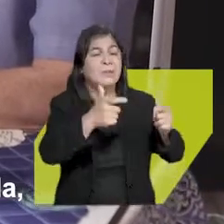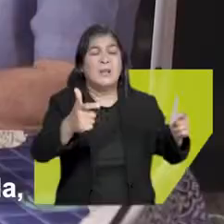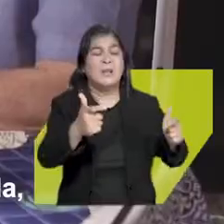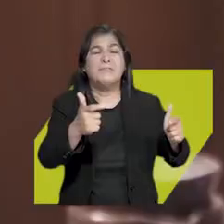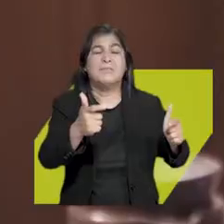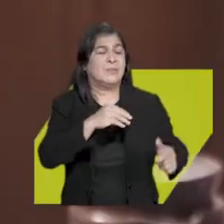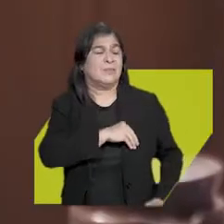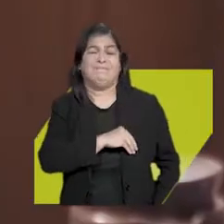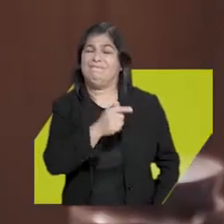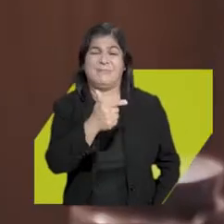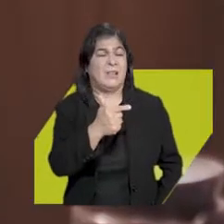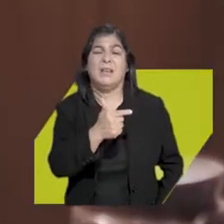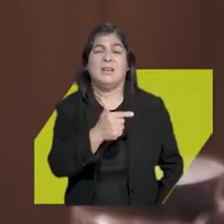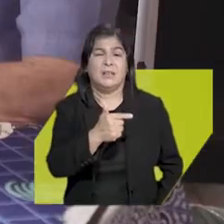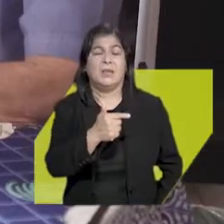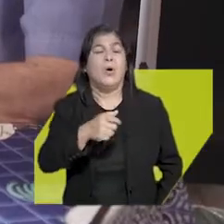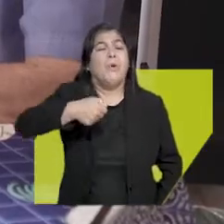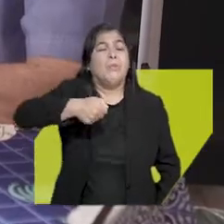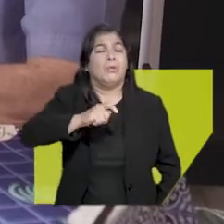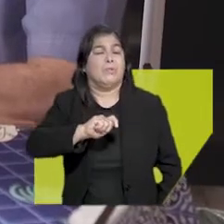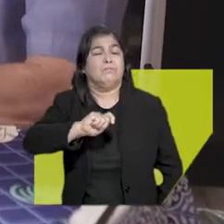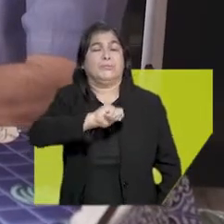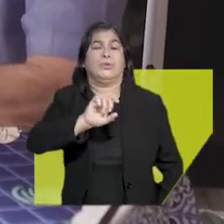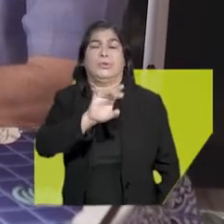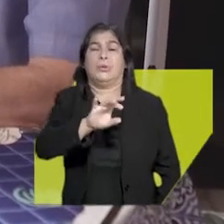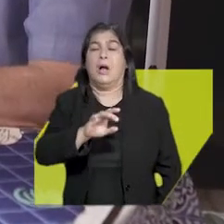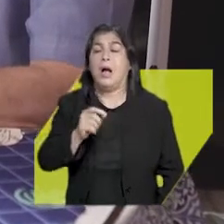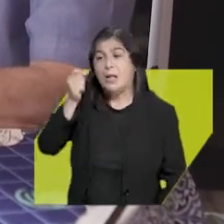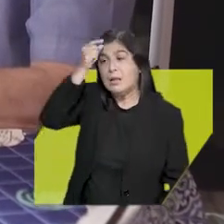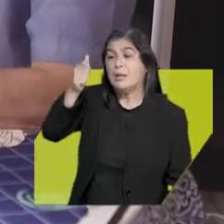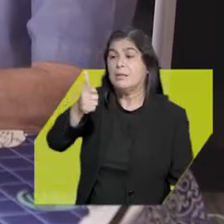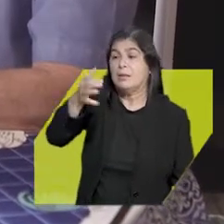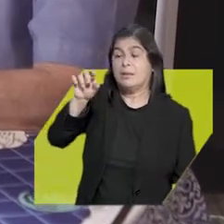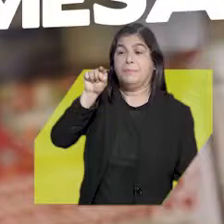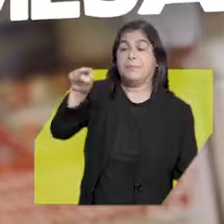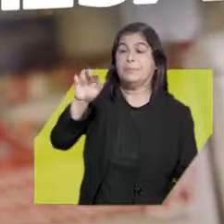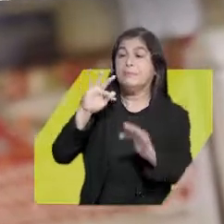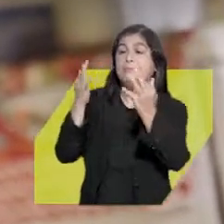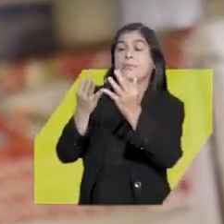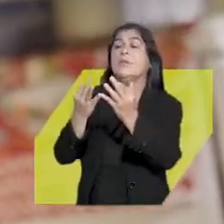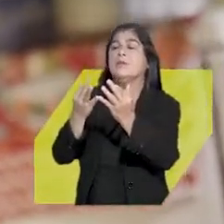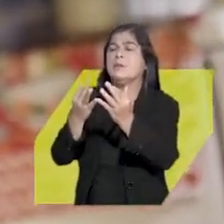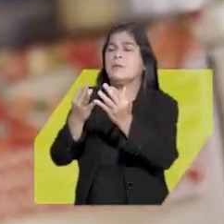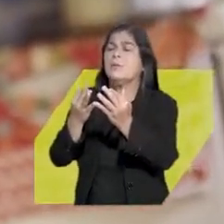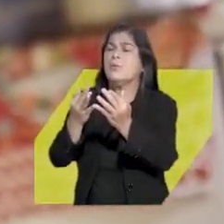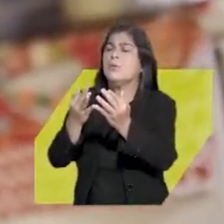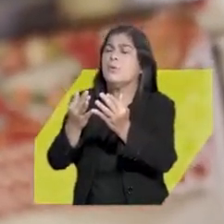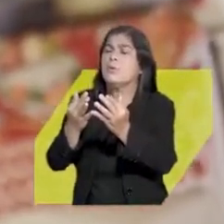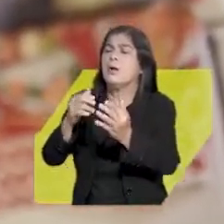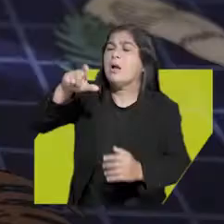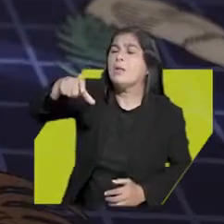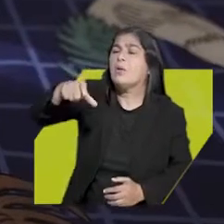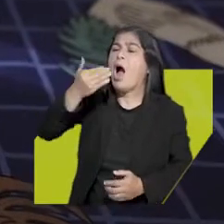aqui não tem renda, só sobrevive com o Bolsa Família. A nossa ideia, inicialmente, para 10 mil famílias, é o cartão Comida